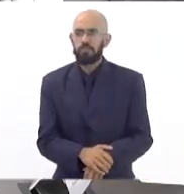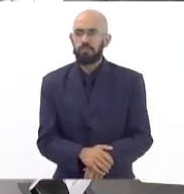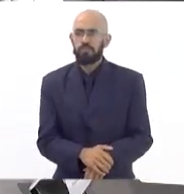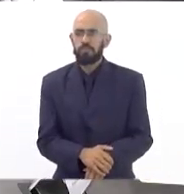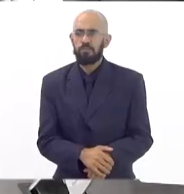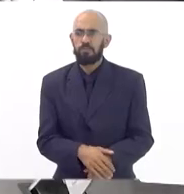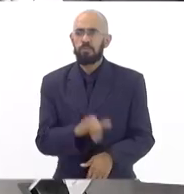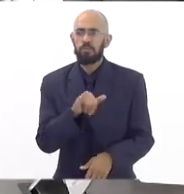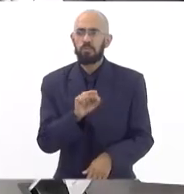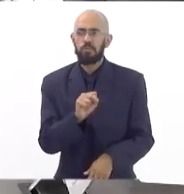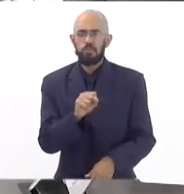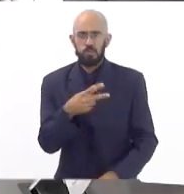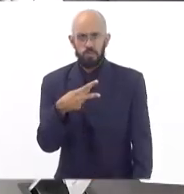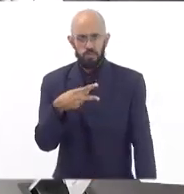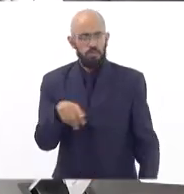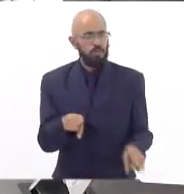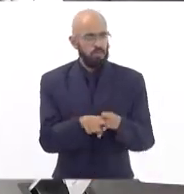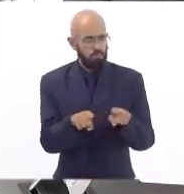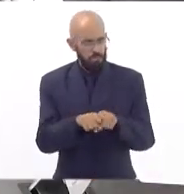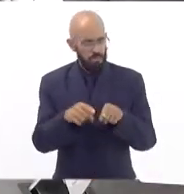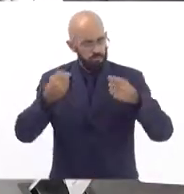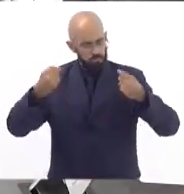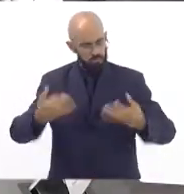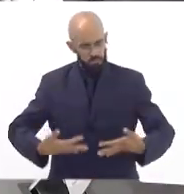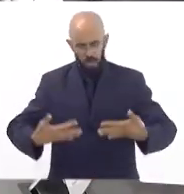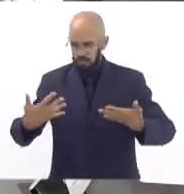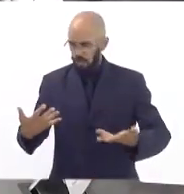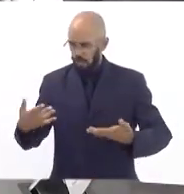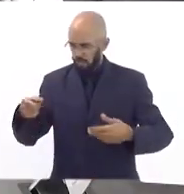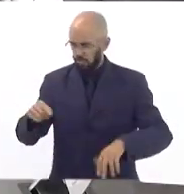lixo o espelho os dois explicações